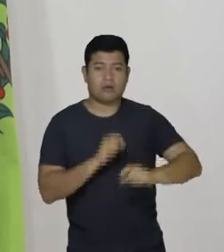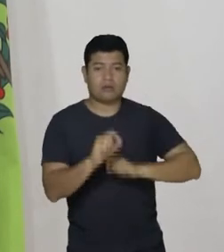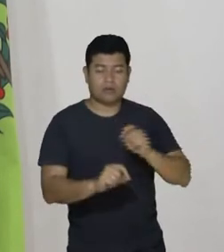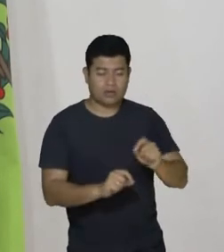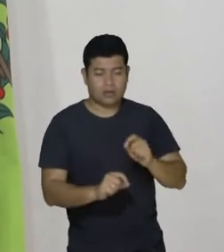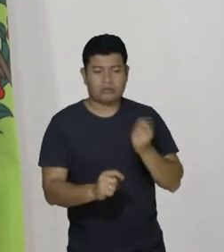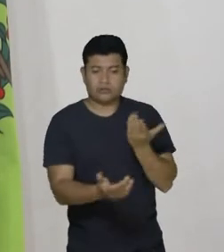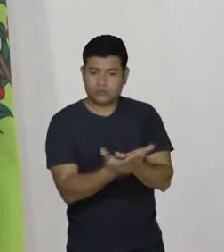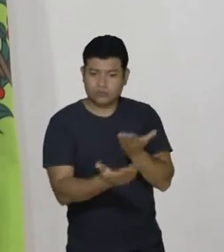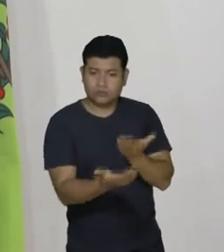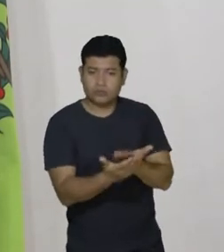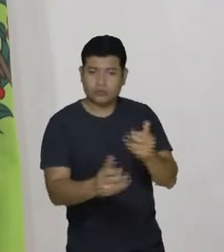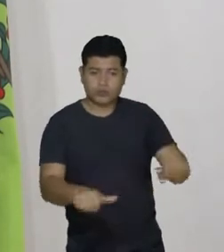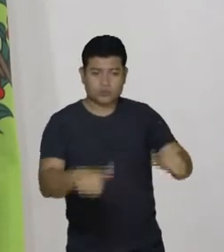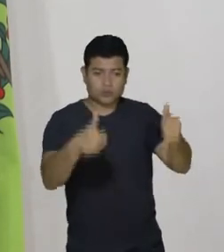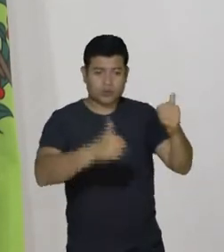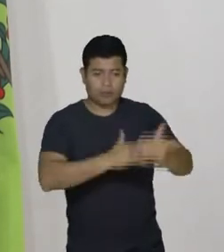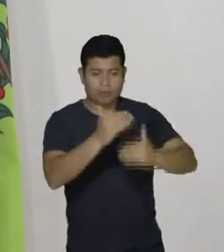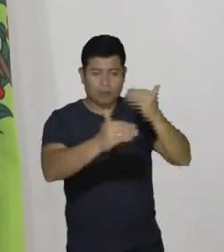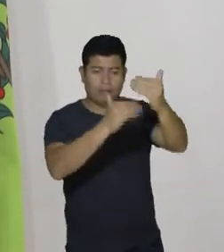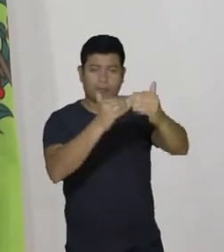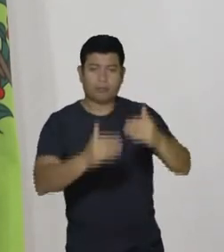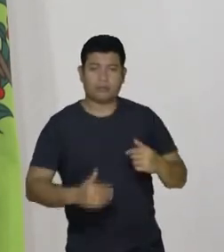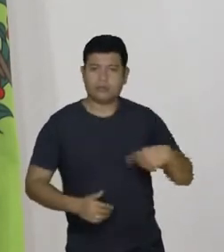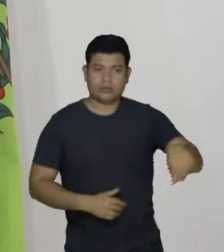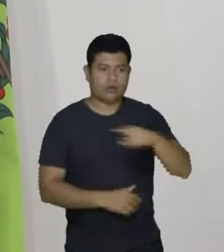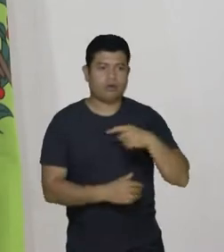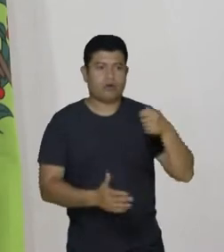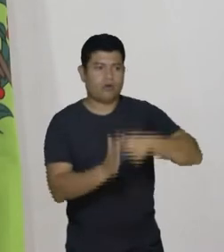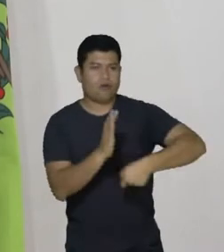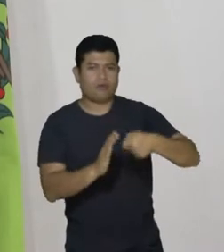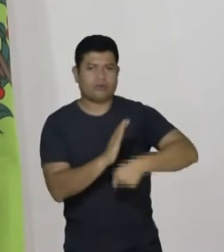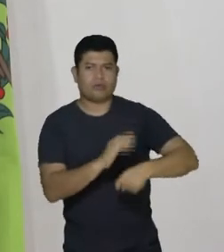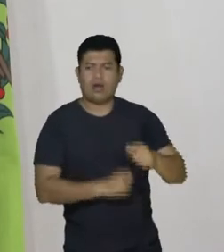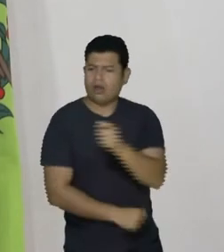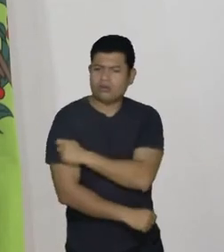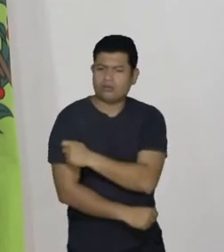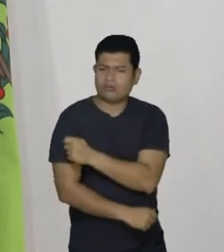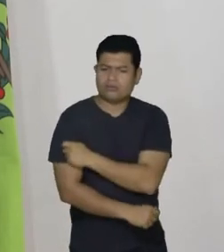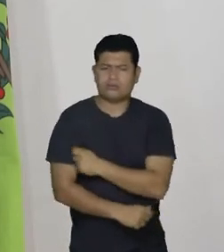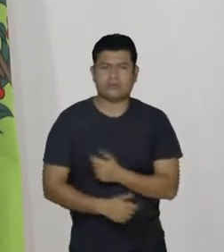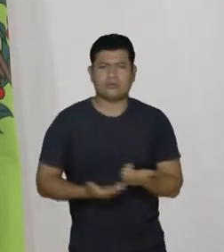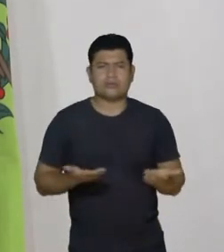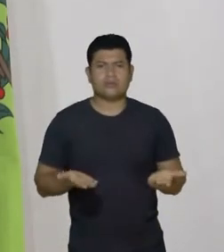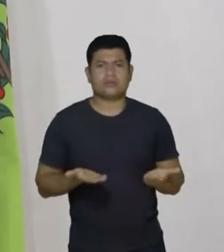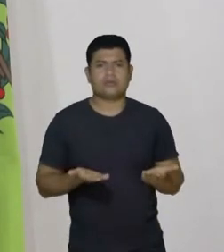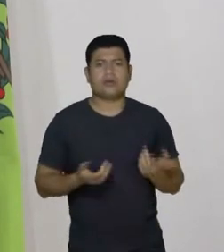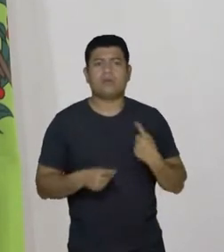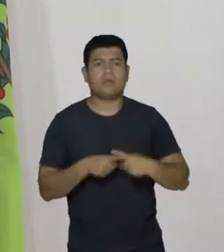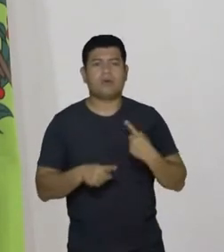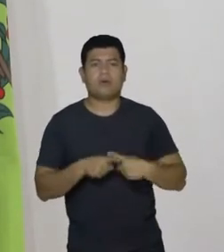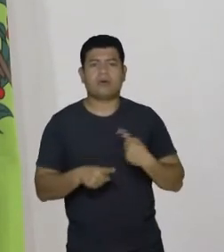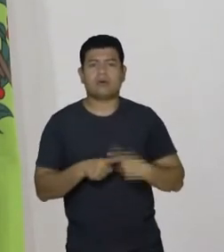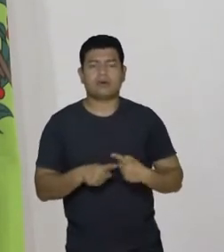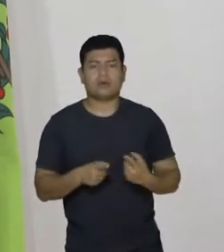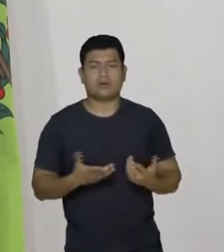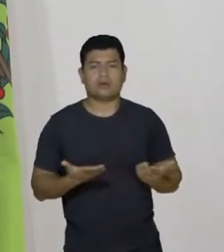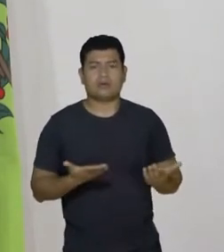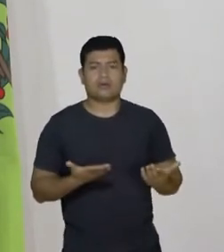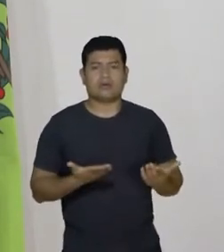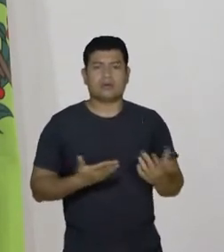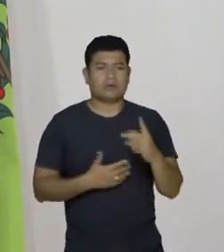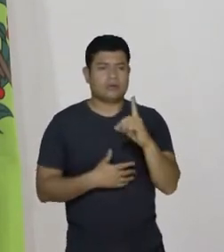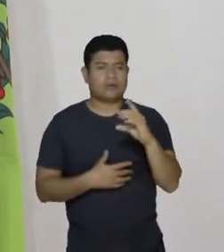estudo para os alunos, mas nós estamos lutando pelos alunos. Vocês estão lutando pelos alunos? E por que então que o DCE